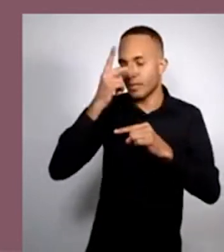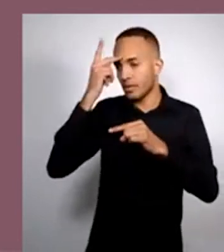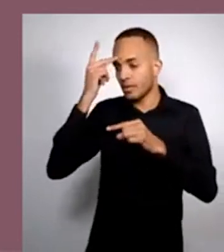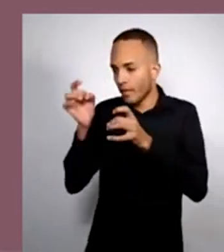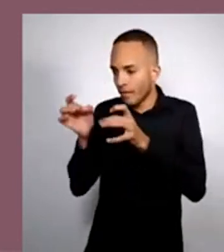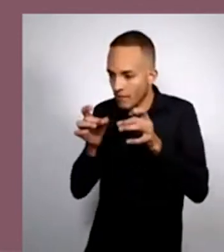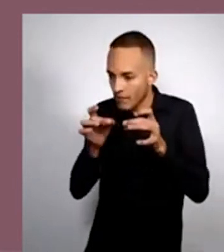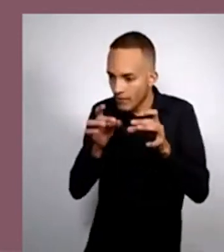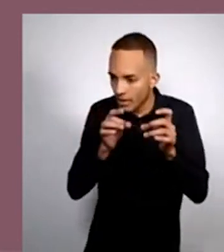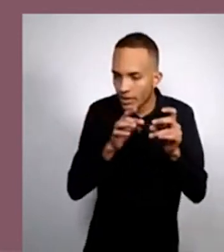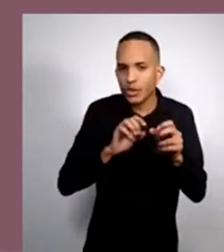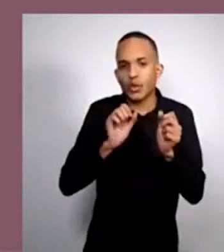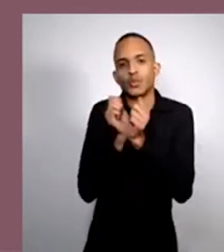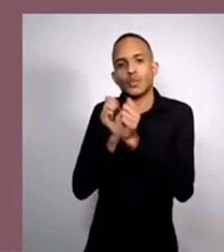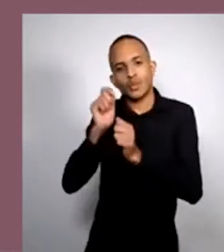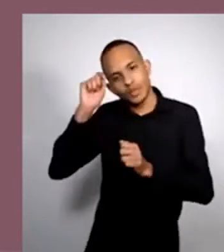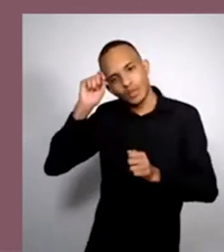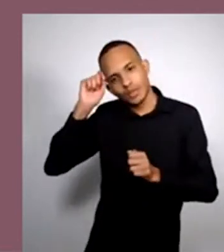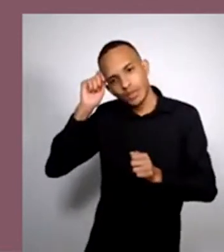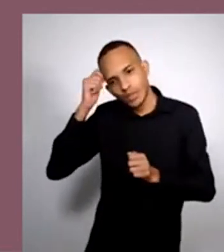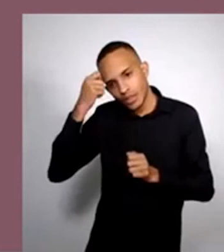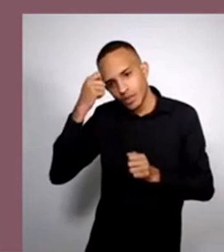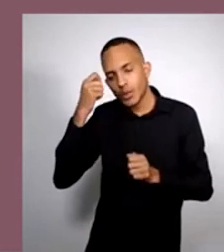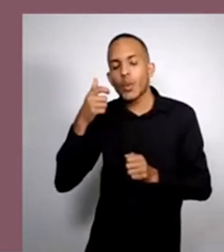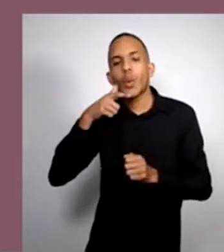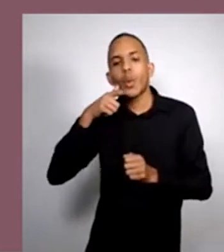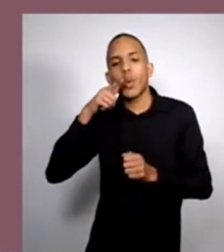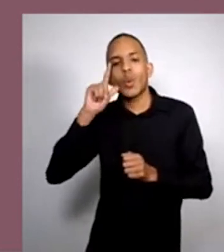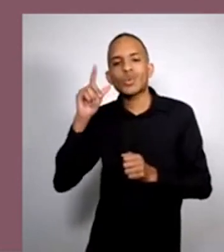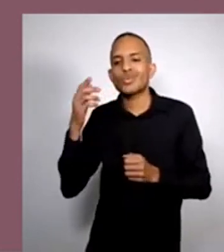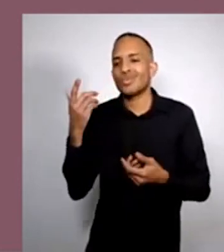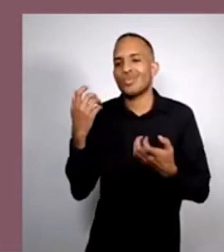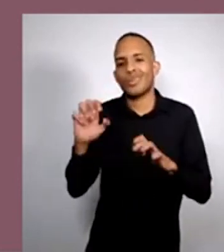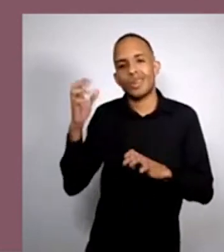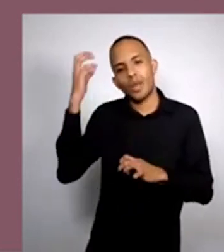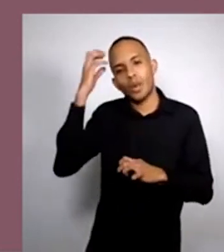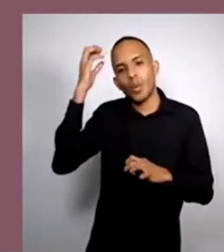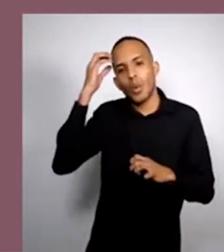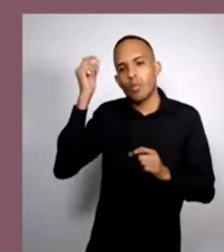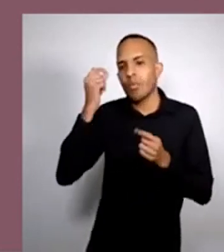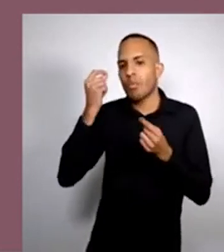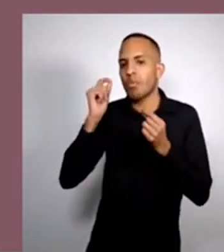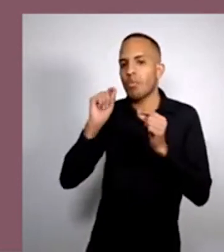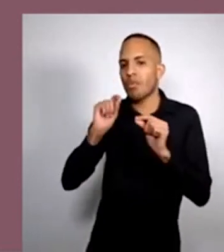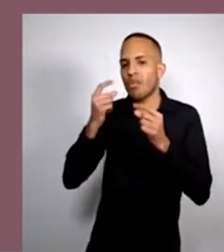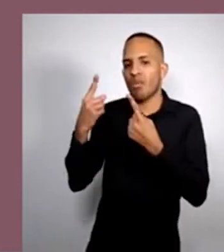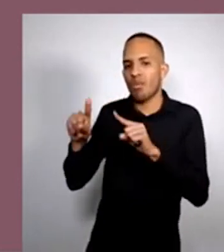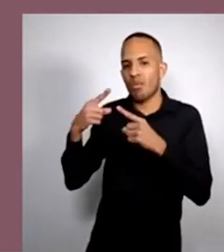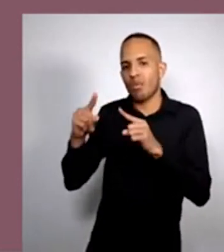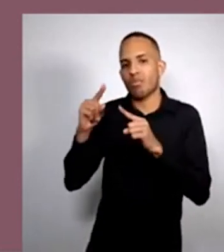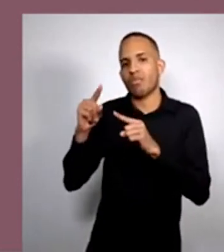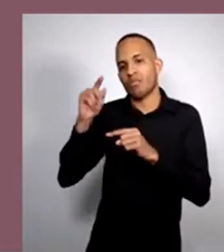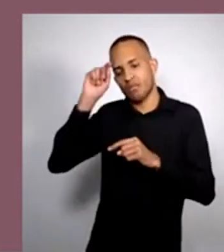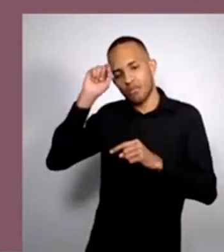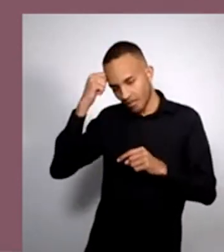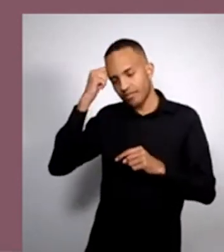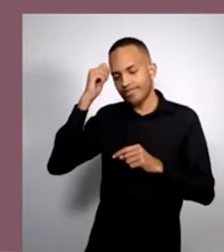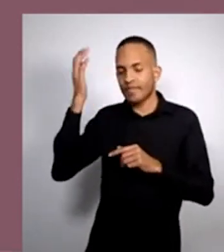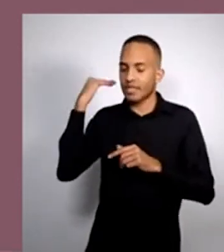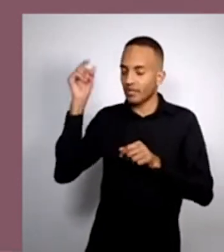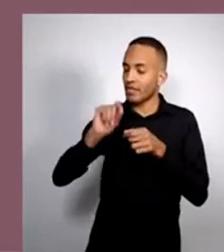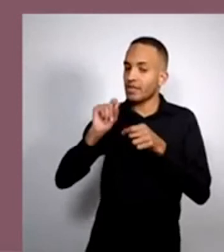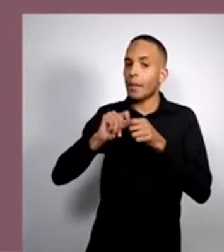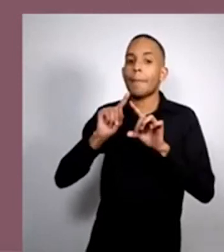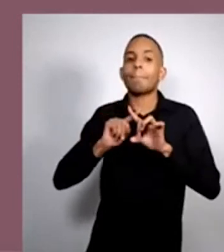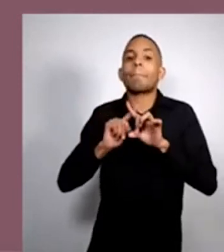dos senhores de ontem, não têm hoje de assumir a culpa pelas desumanidades provocadas por seus antepassados. No